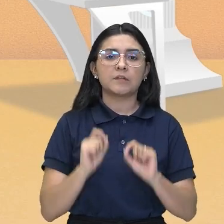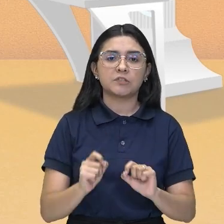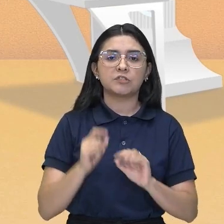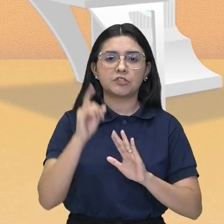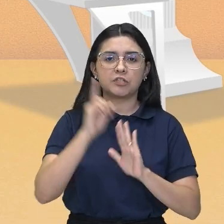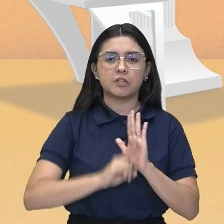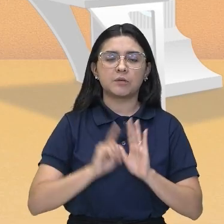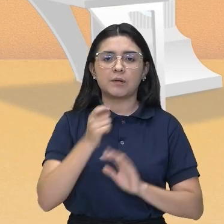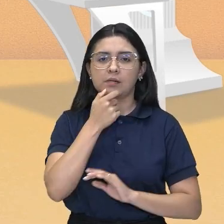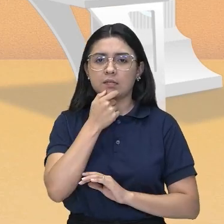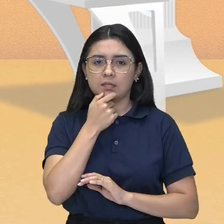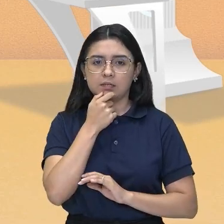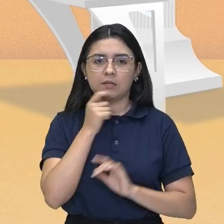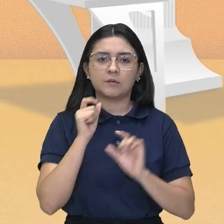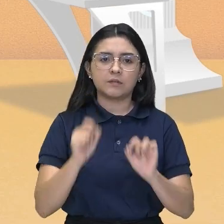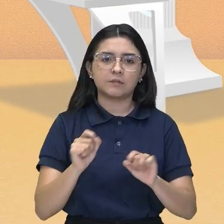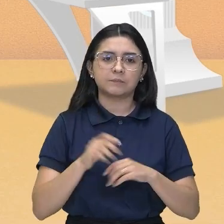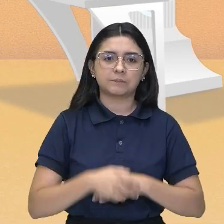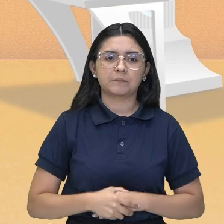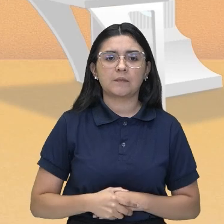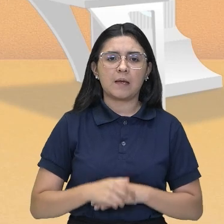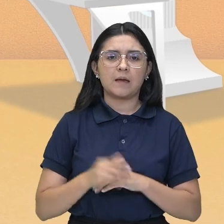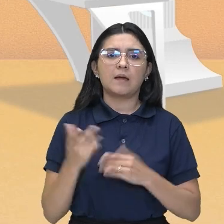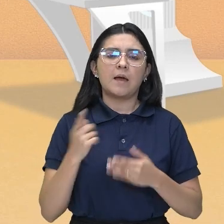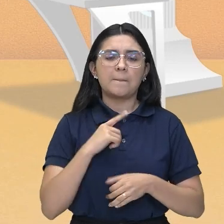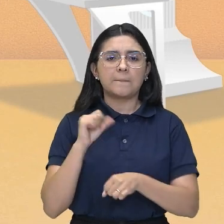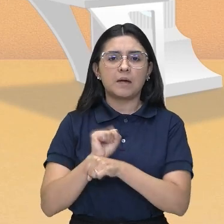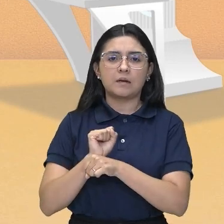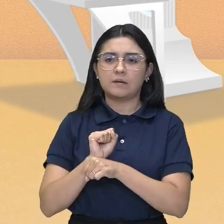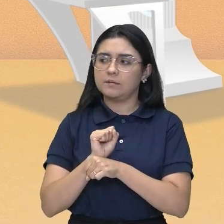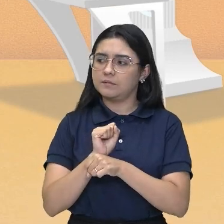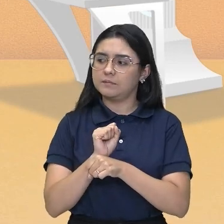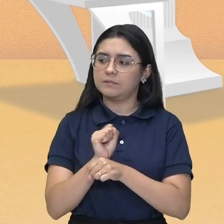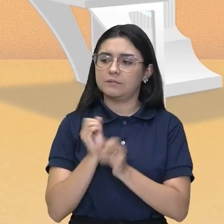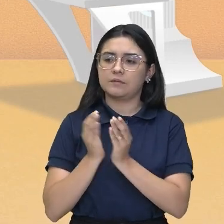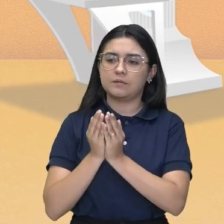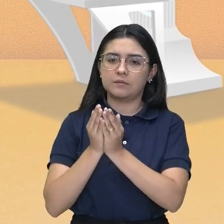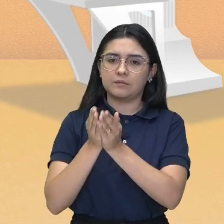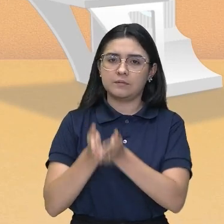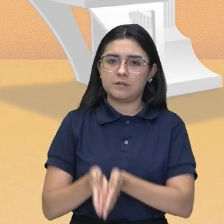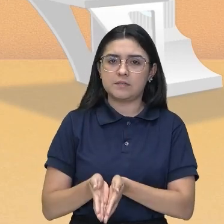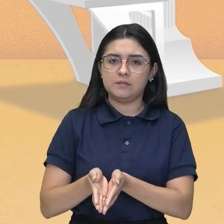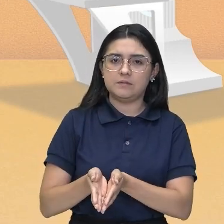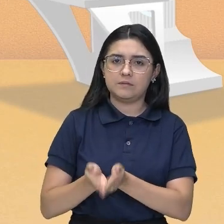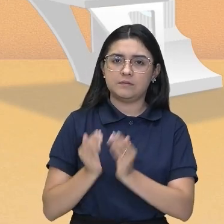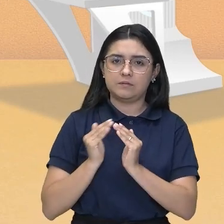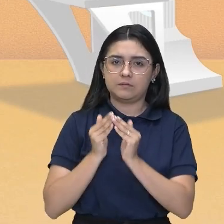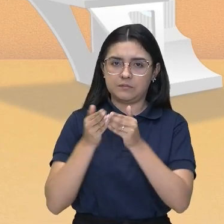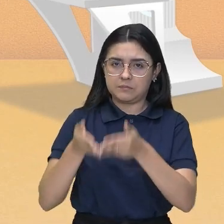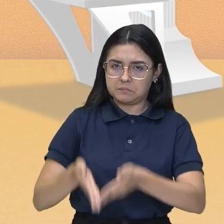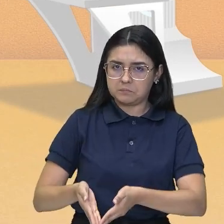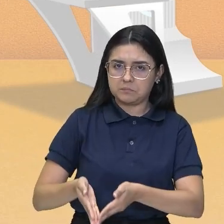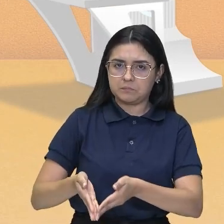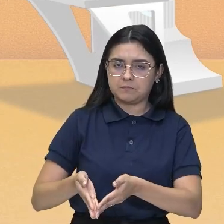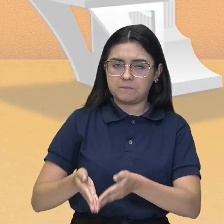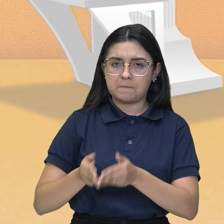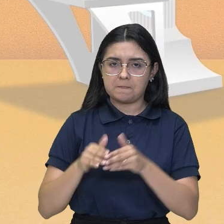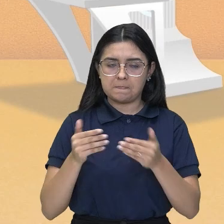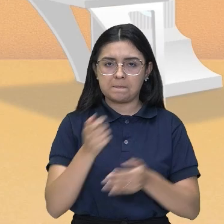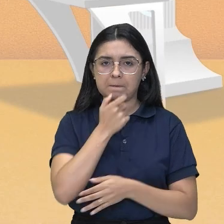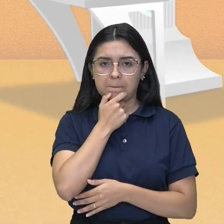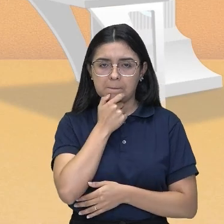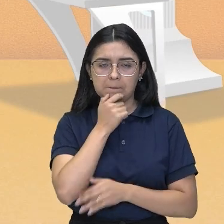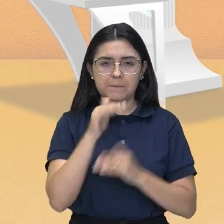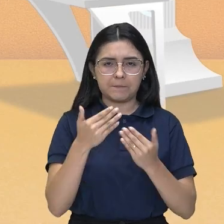abater qualquer navio negreiro em qualquer parte do mundo. Percebam, né? Então a Inglaterra, será